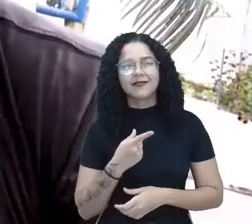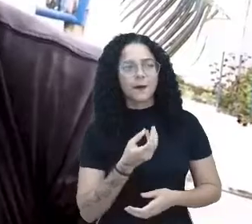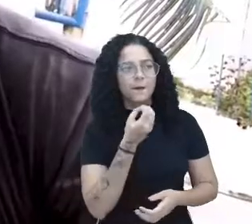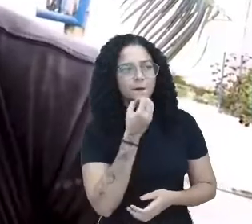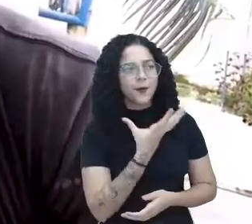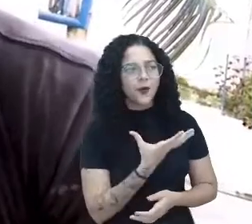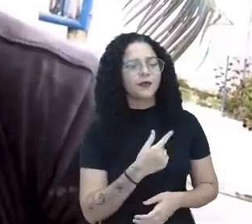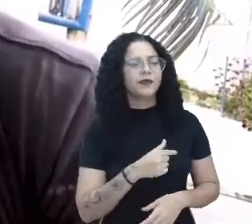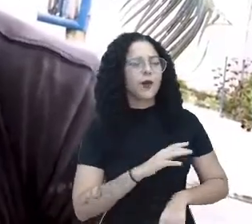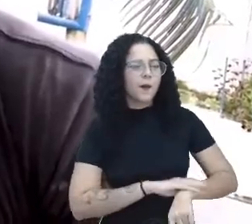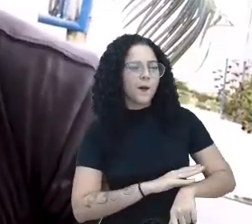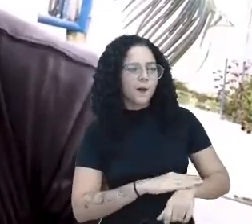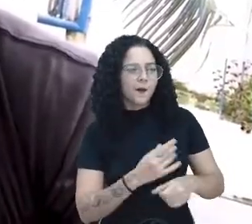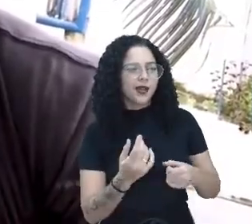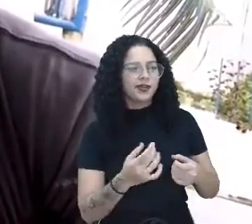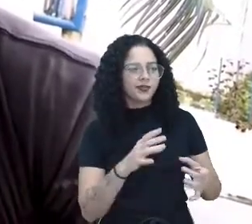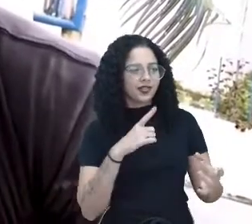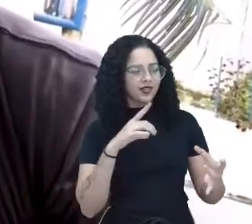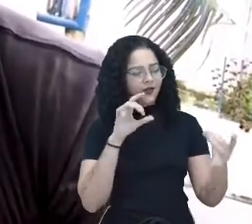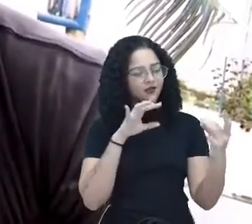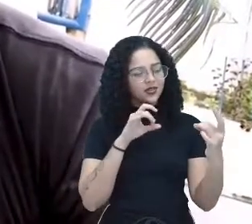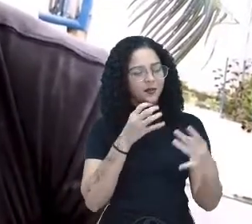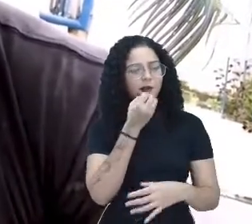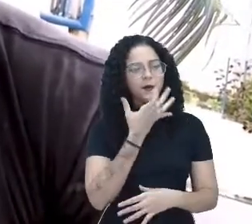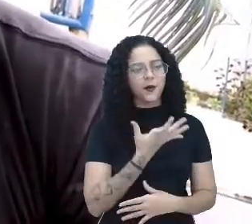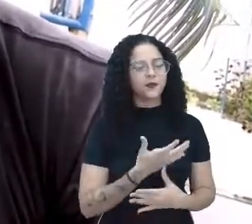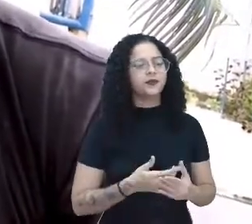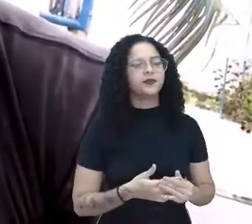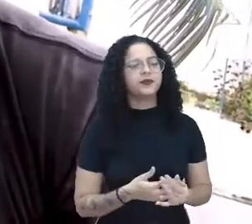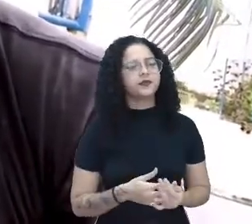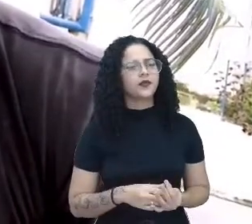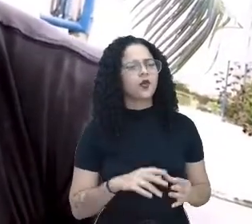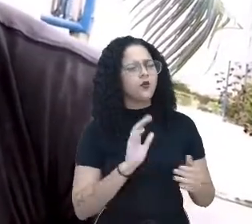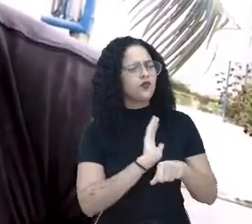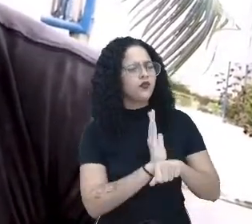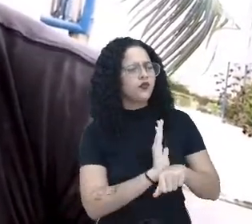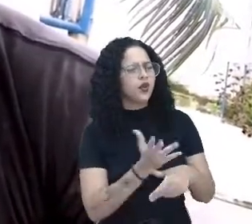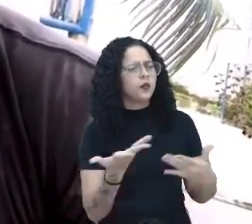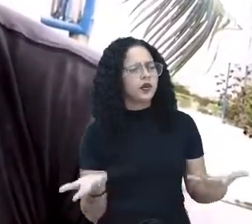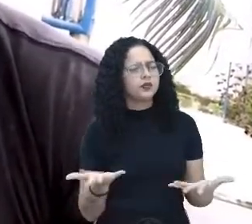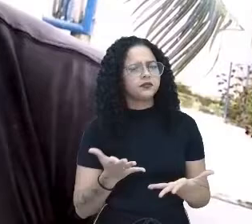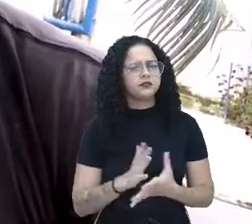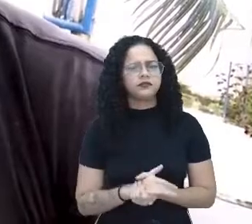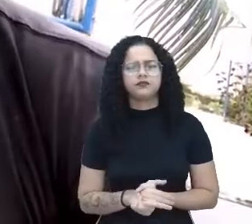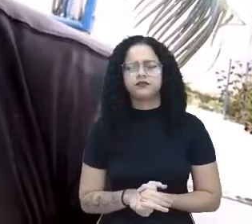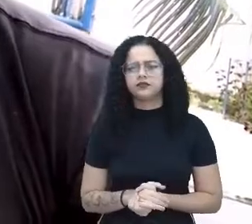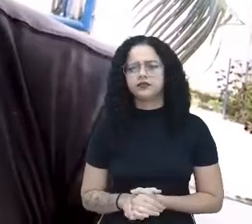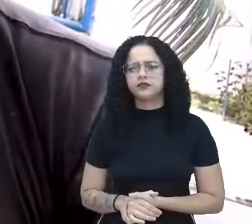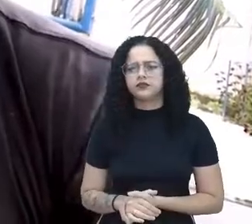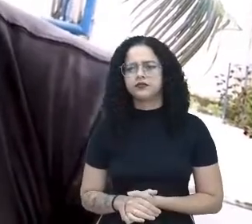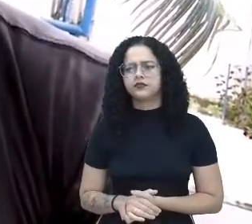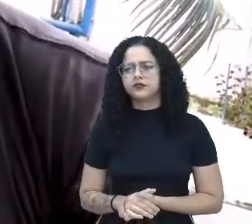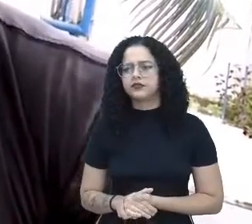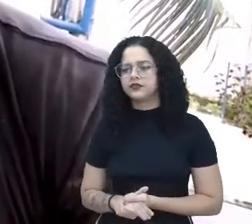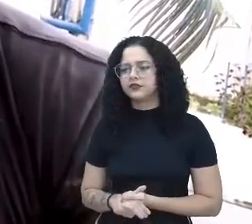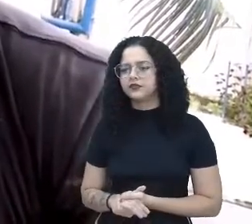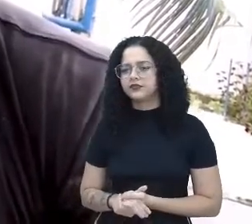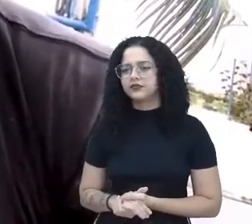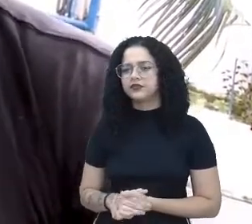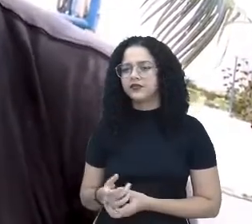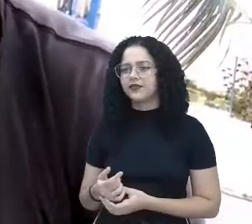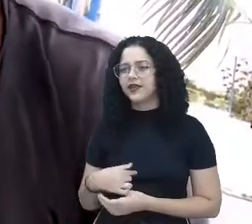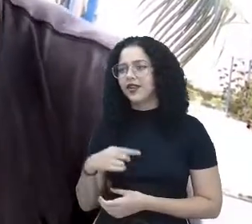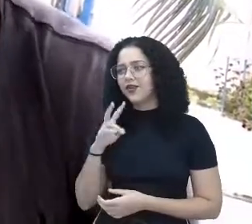tá fazendo. esse retorno, né? Exatamente. E aí, vamos lá, um filme. Tique Tique Boom. Eu